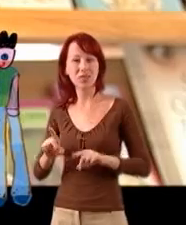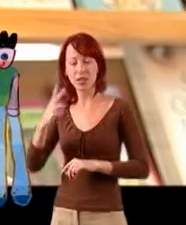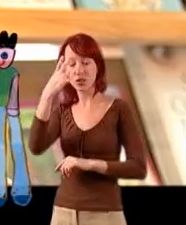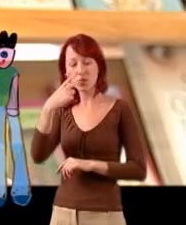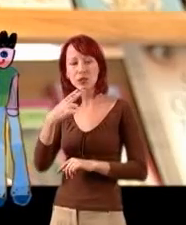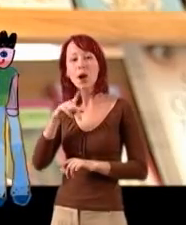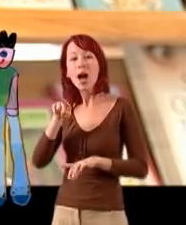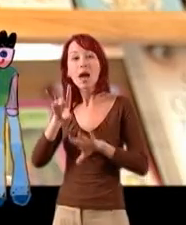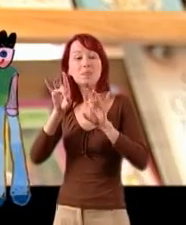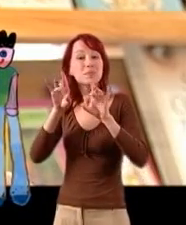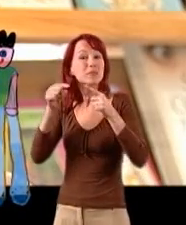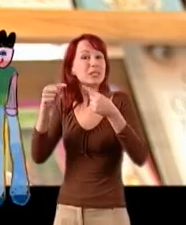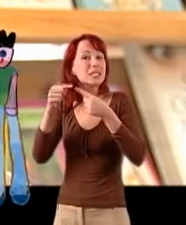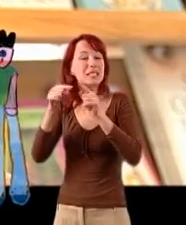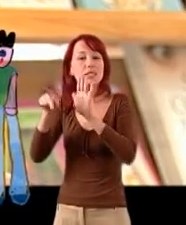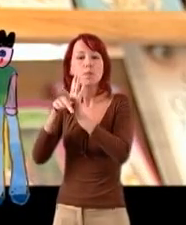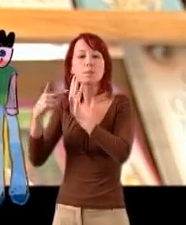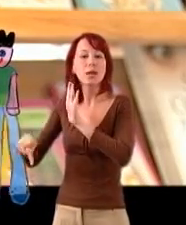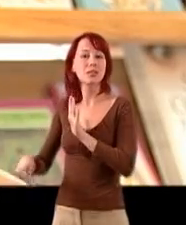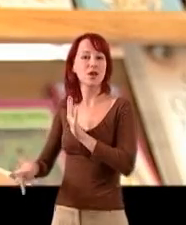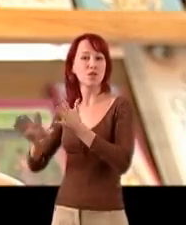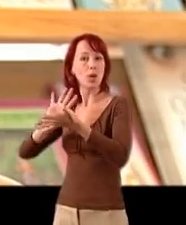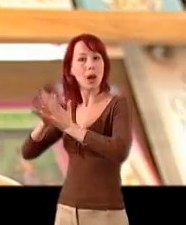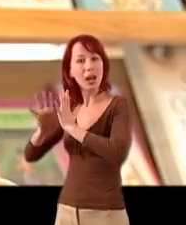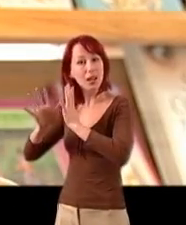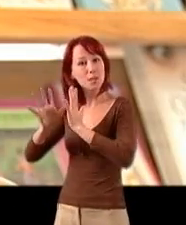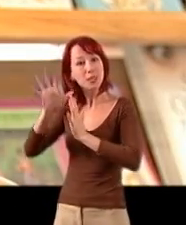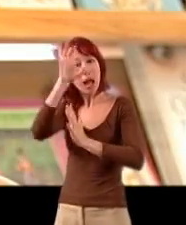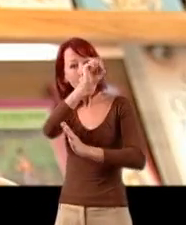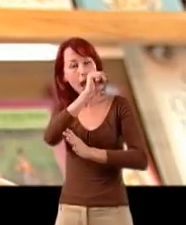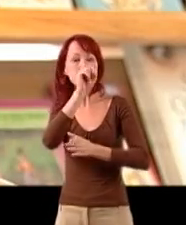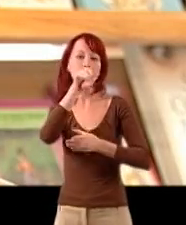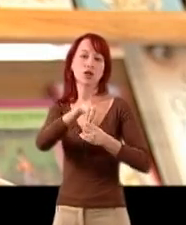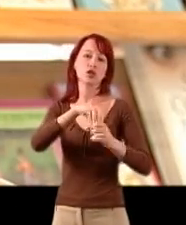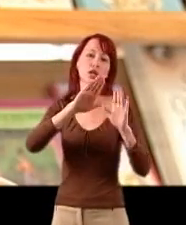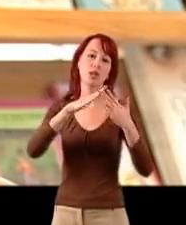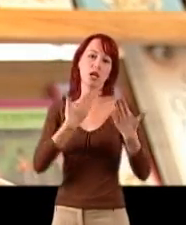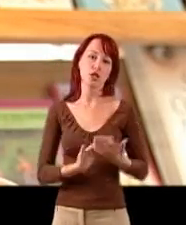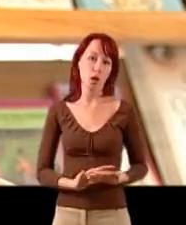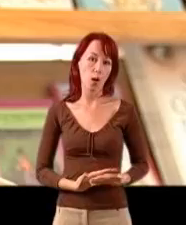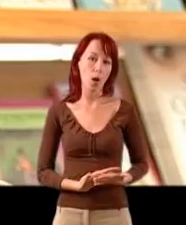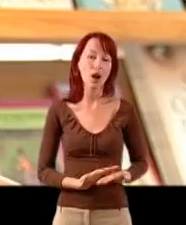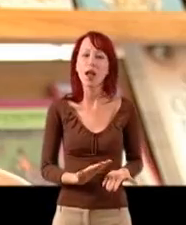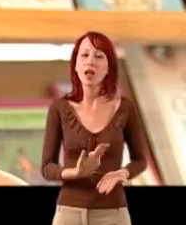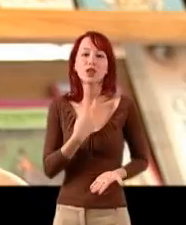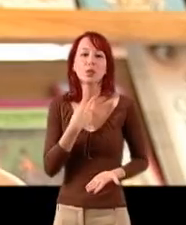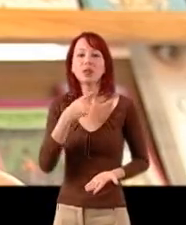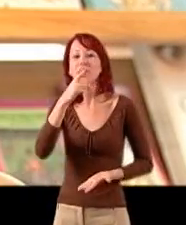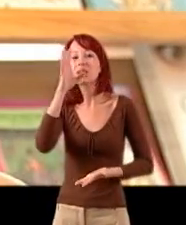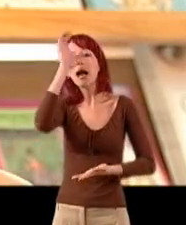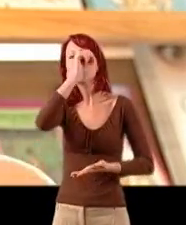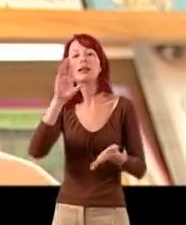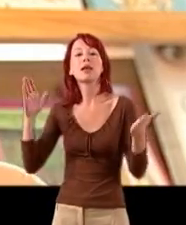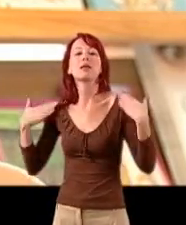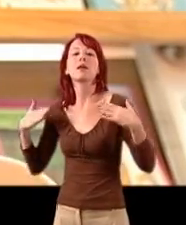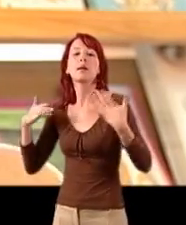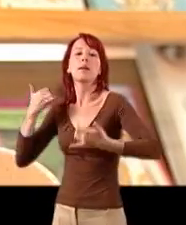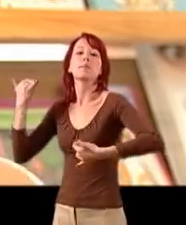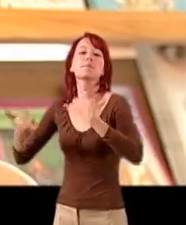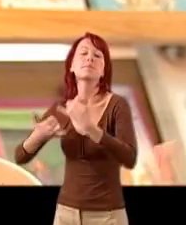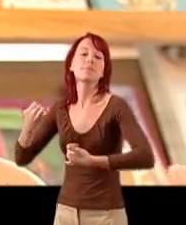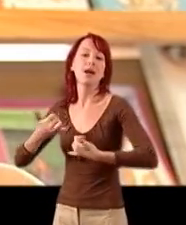muito específica. De Libras é na escola mesmo que você aprende. Não tem essa de você aprender isso no parquinho